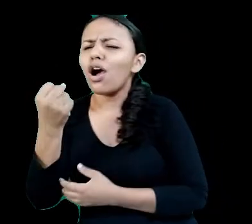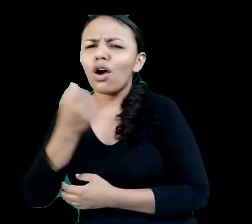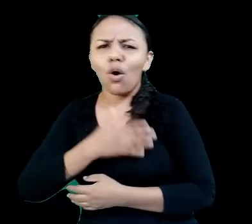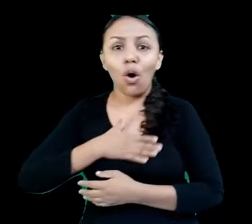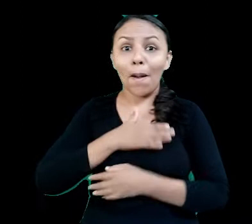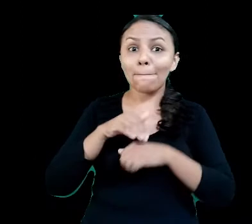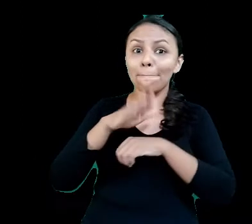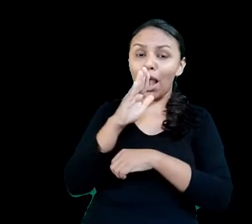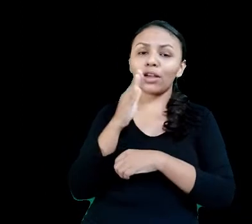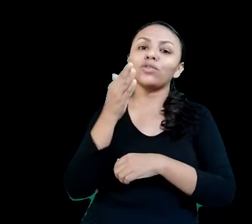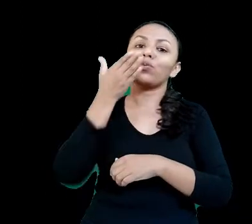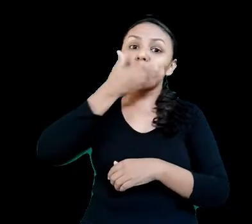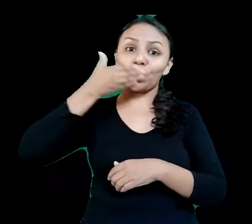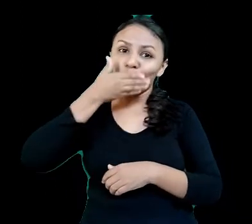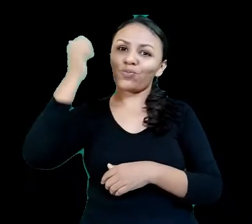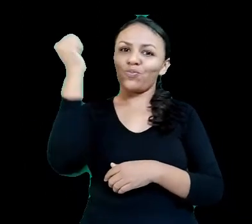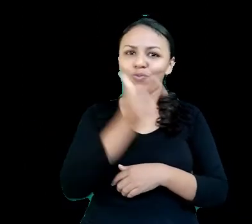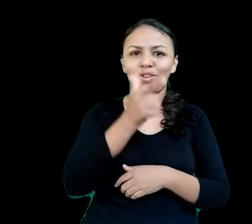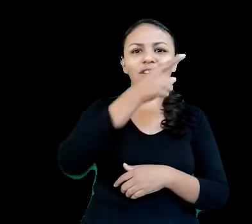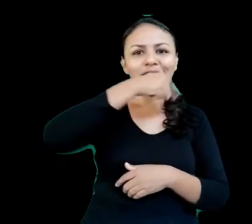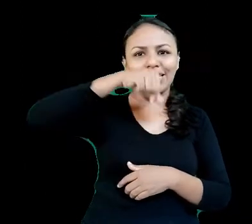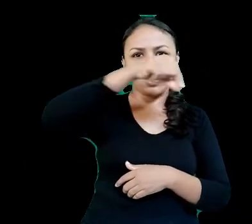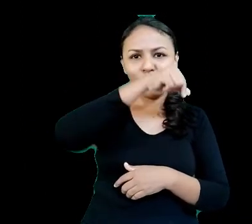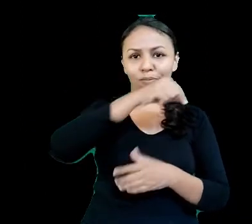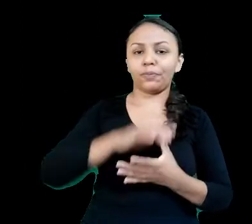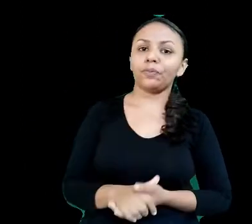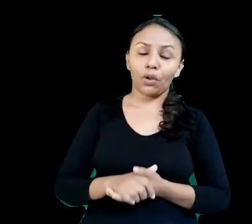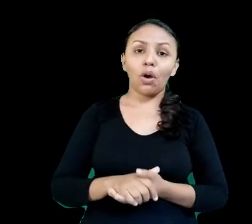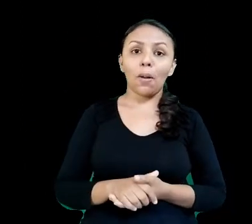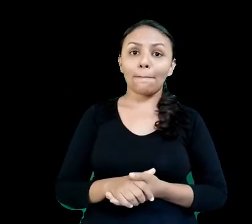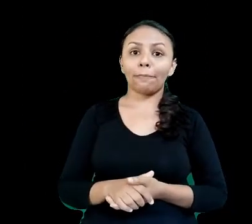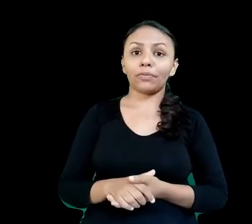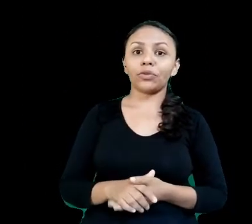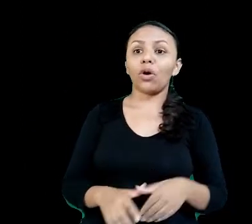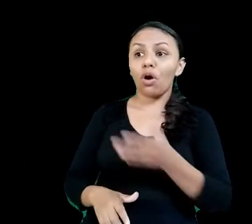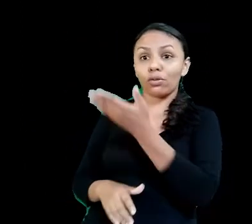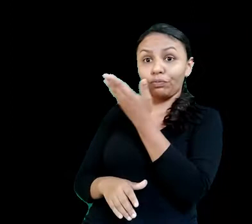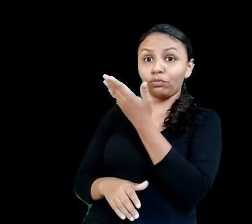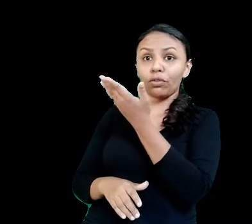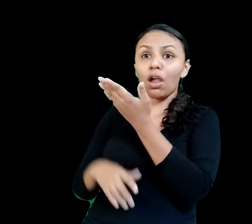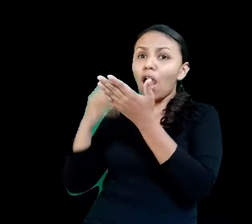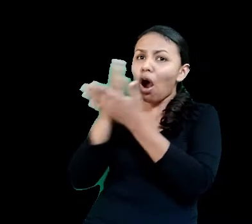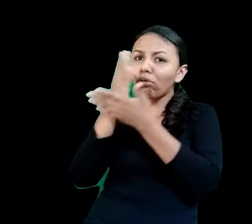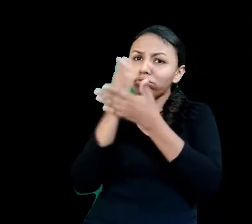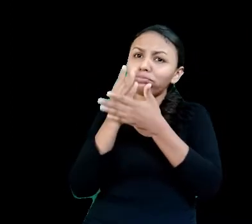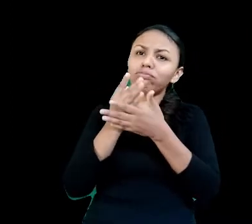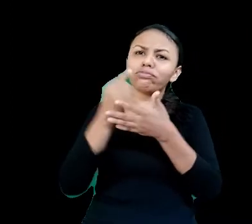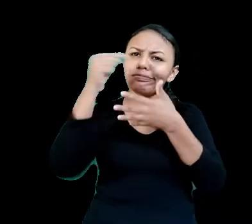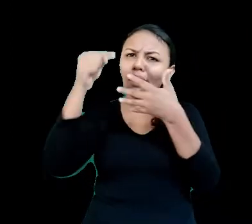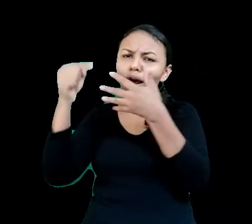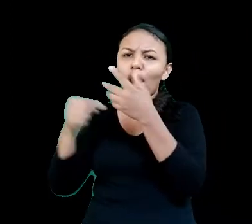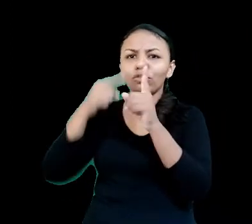do que pelo salgado. Aqui a gente traz alguns tipos de açúcares, como o mascavo, que é um açúcar mais